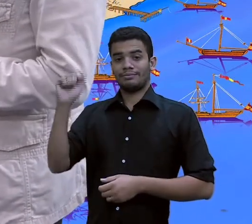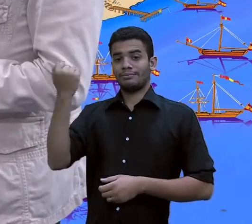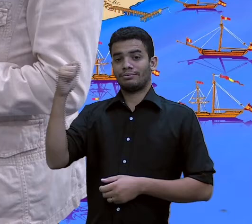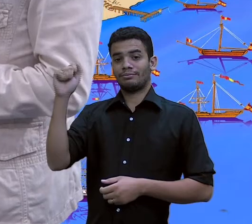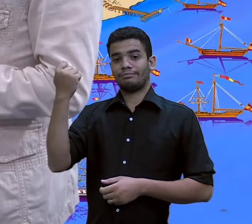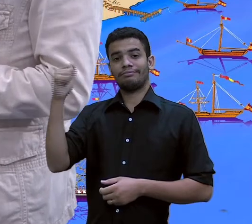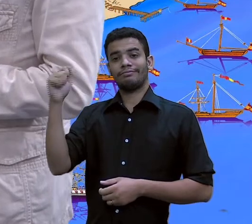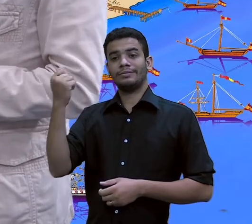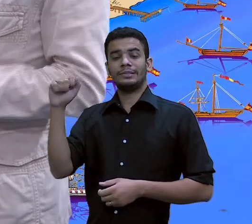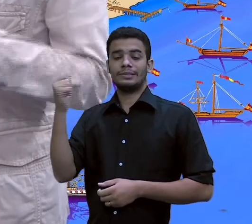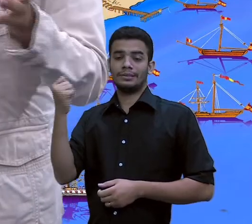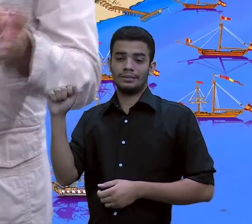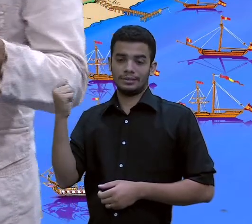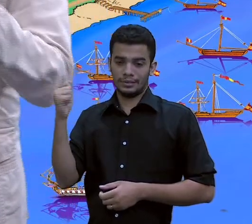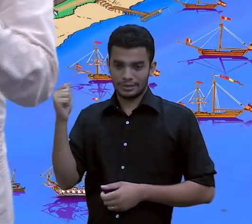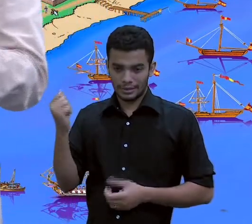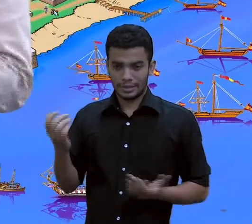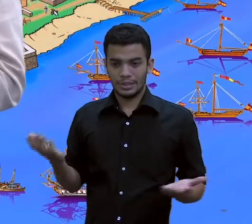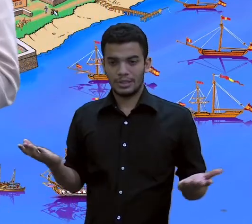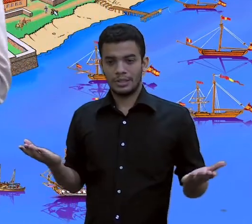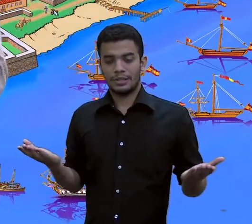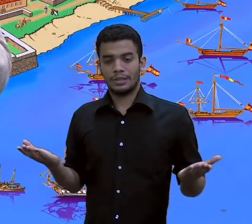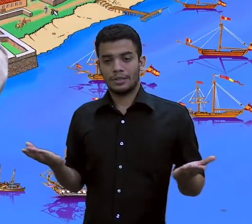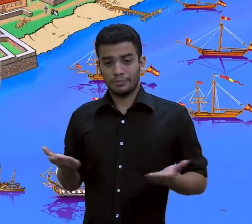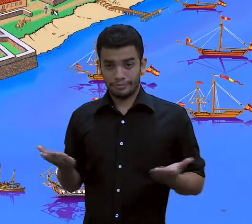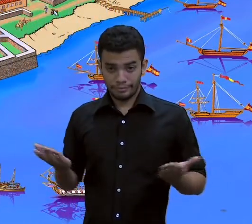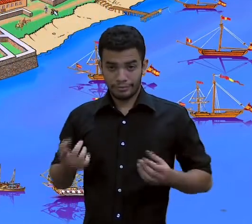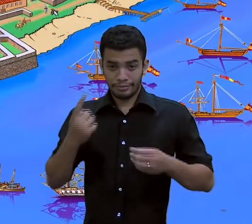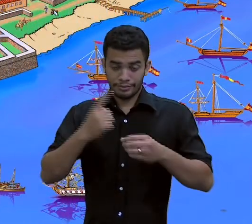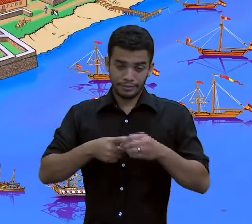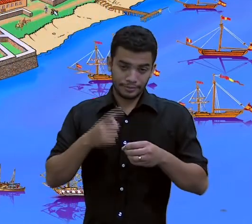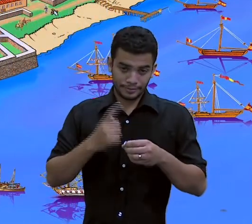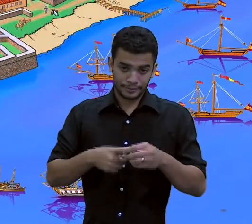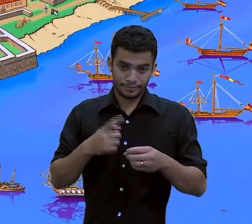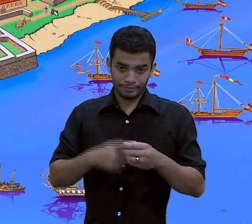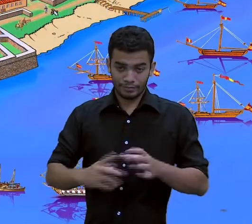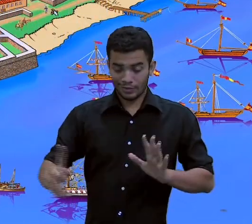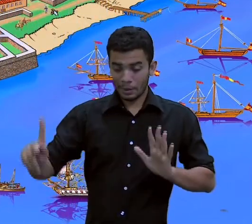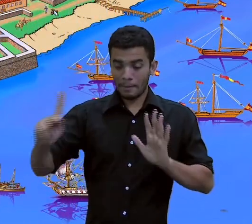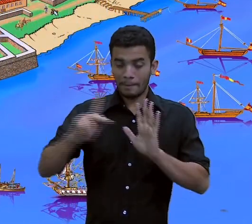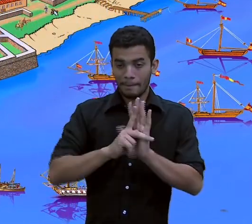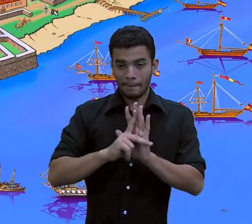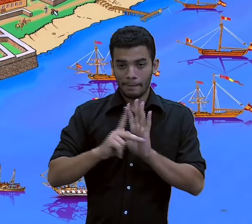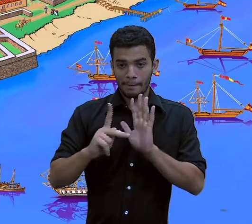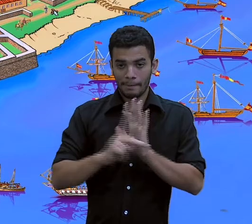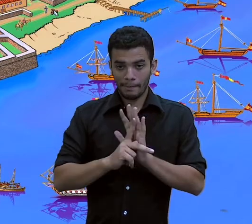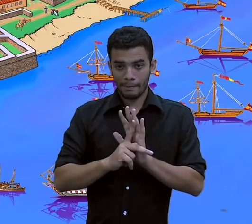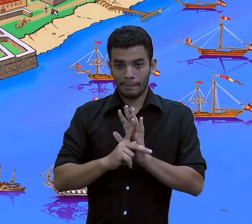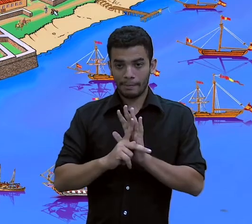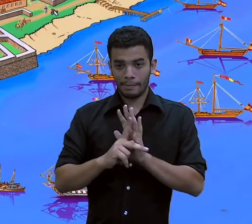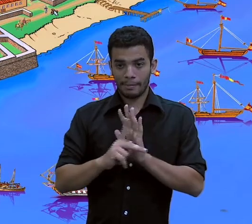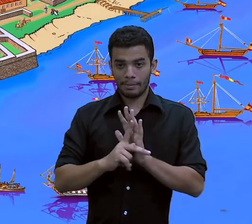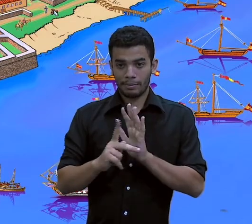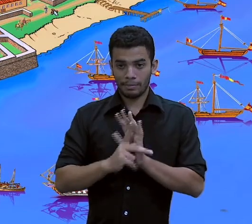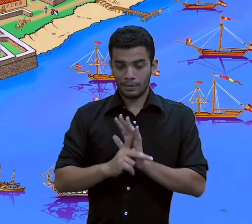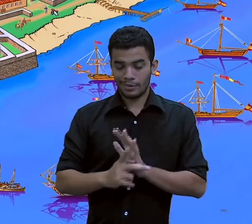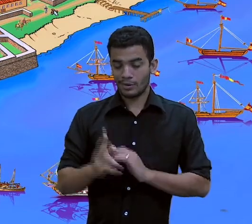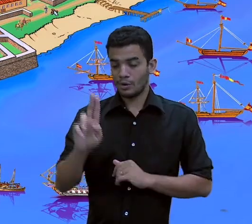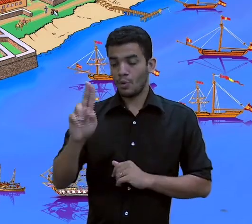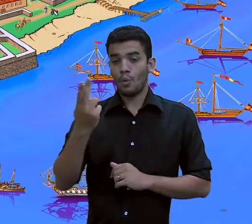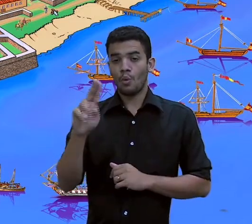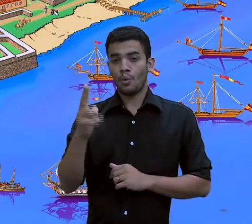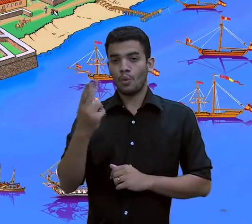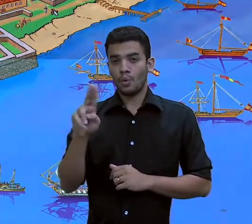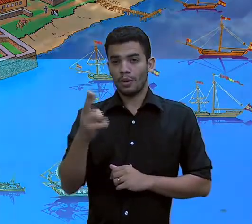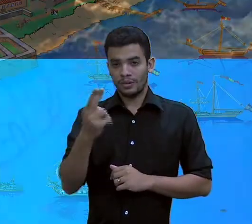pedaço de terra hoje, né, essa cidade, essa fortaleza, hoje uma cidade, pertence à República do